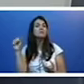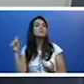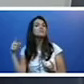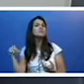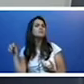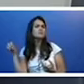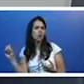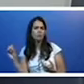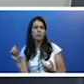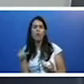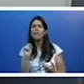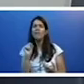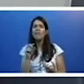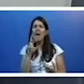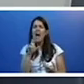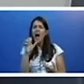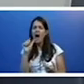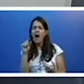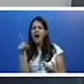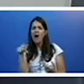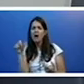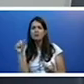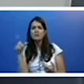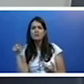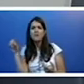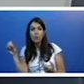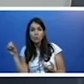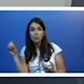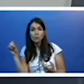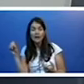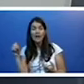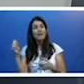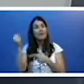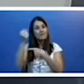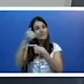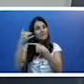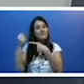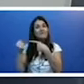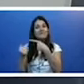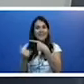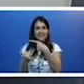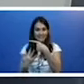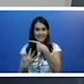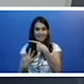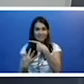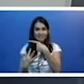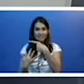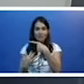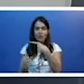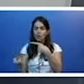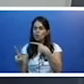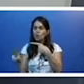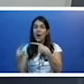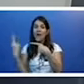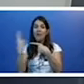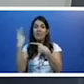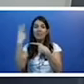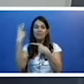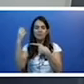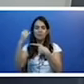O que é uma razão? Razão é uma fração entre duas